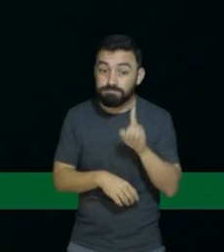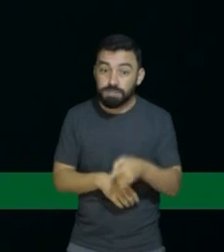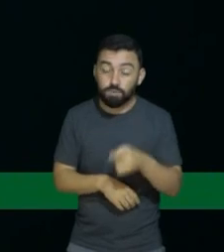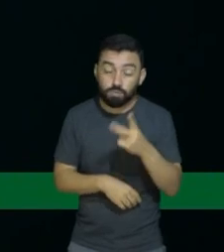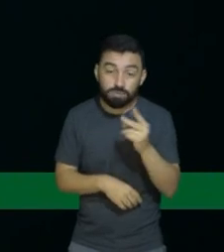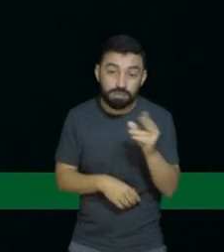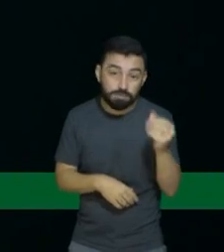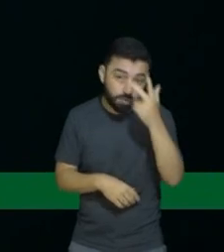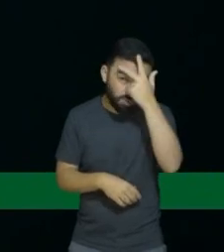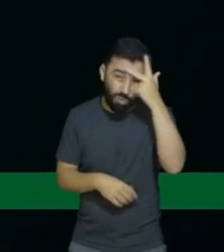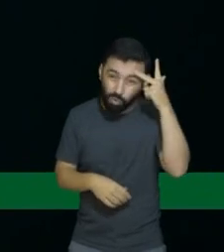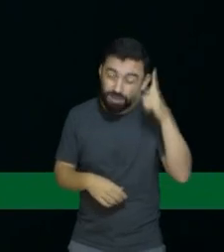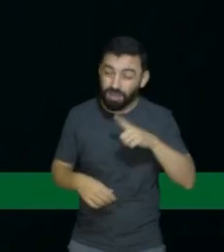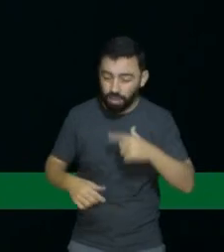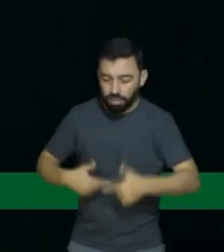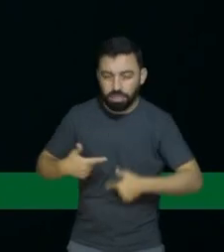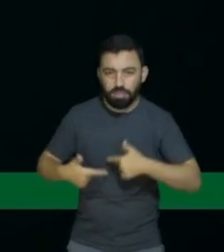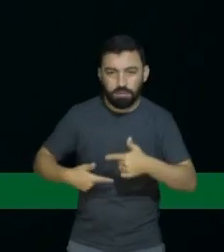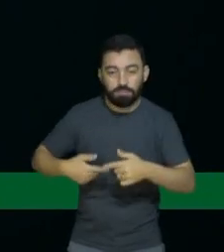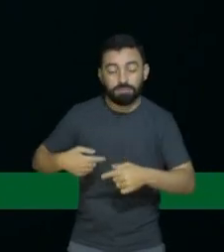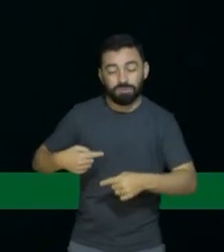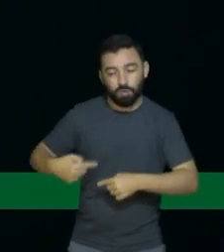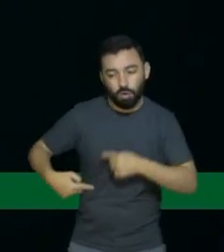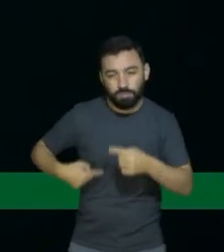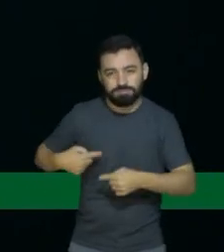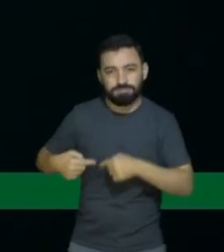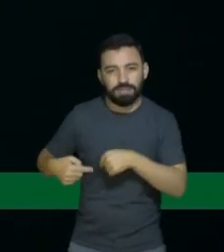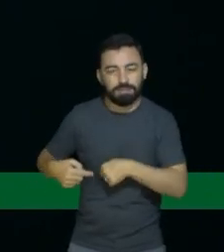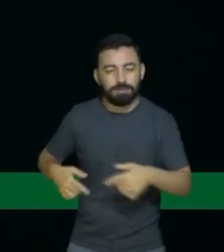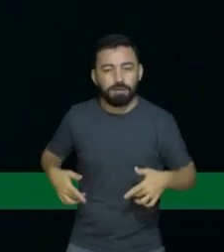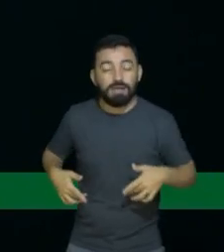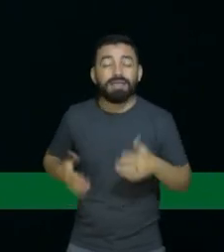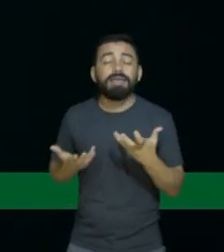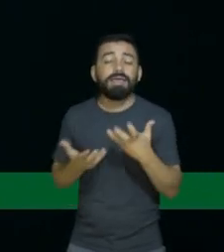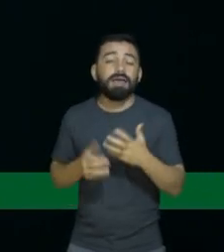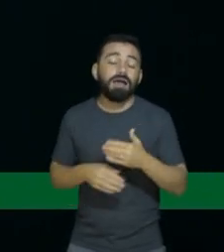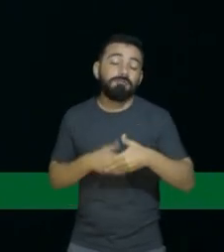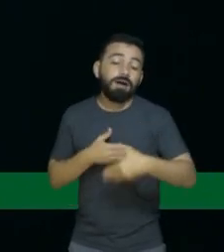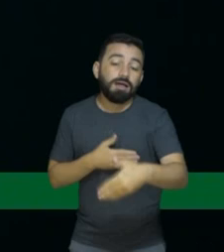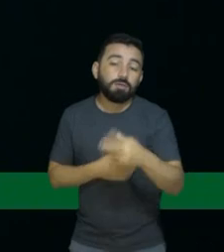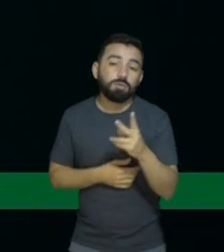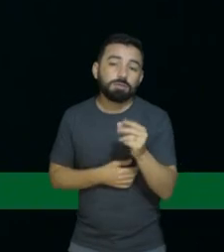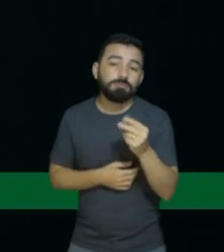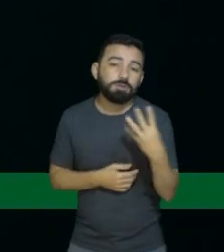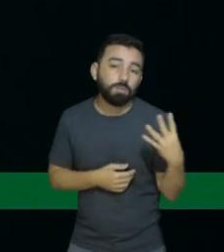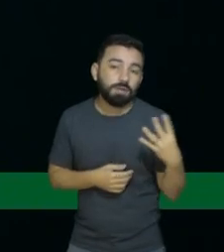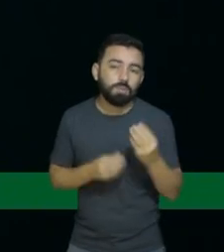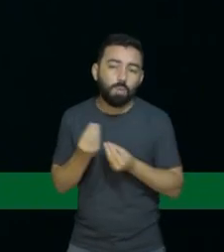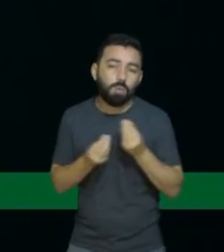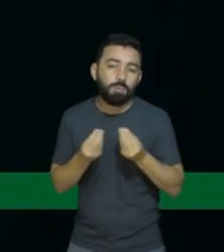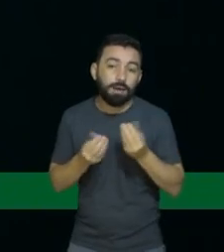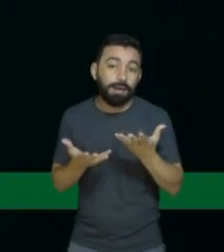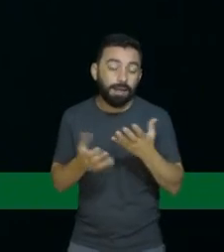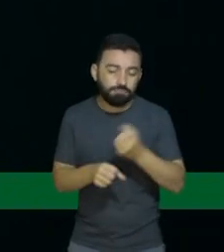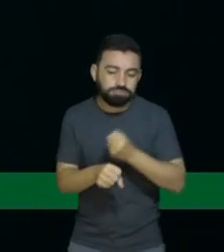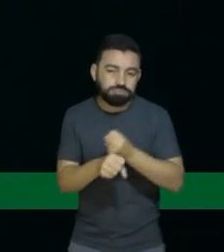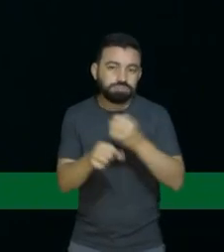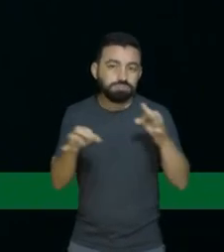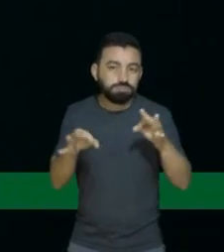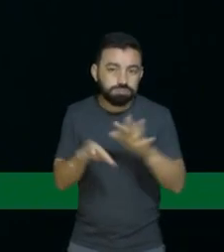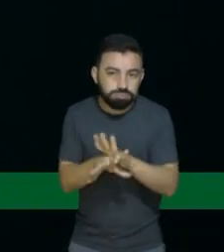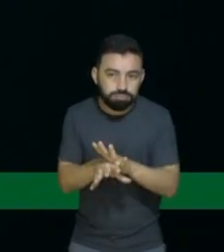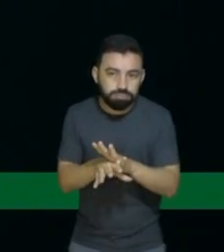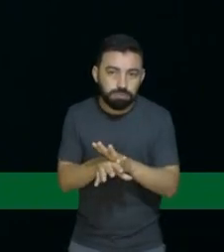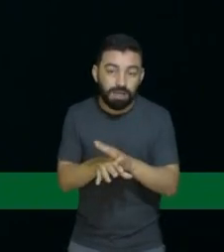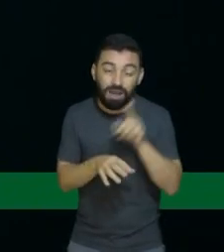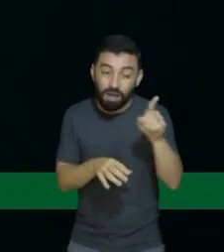tratamento dialítico e o que que nós queremos para 2024 concluir as obras do hospital dia da sede de